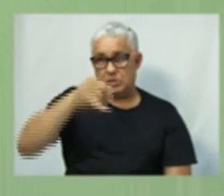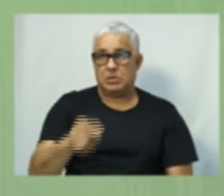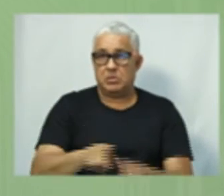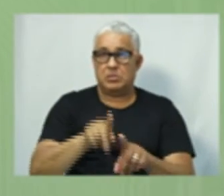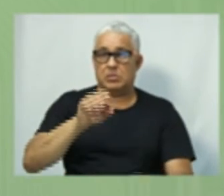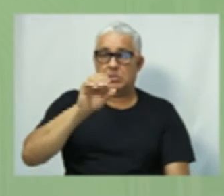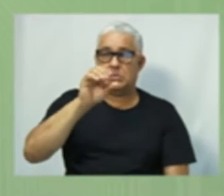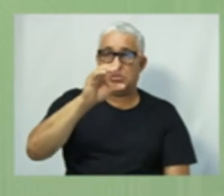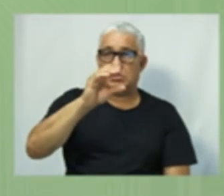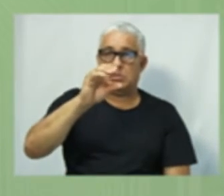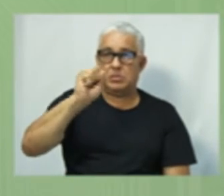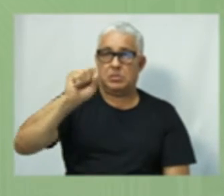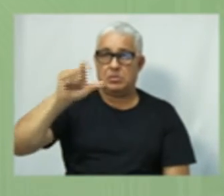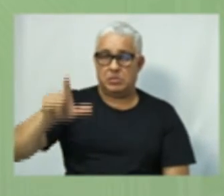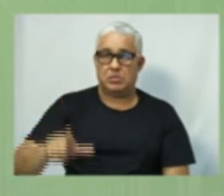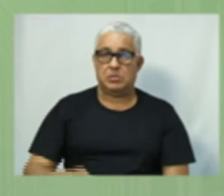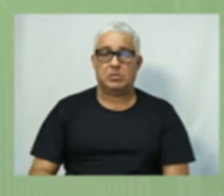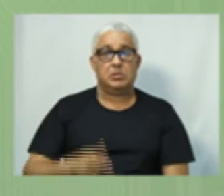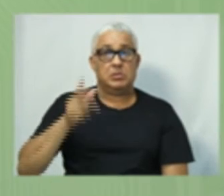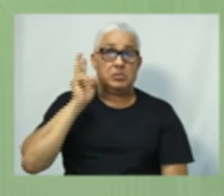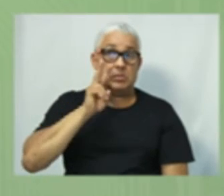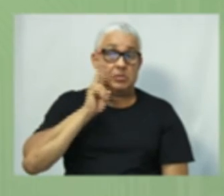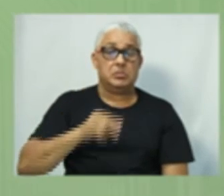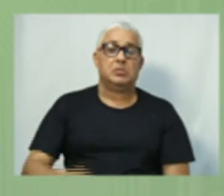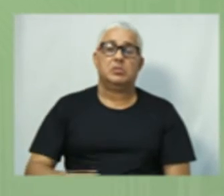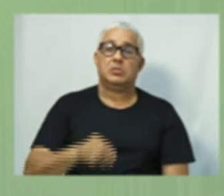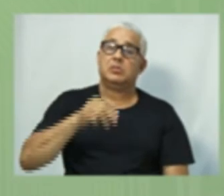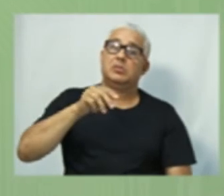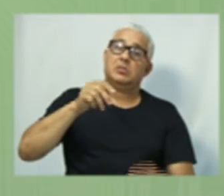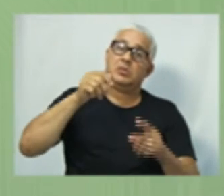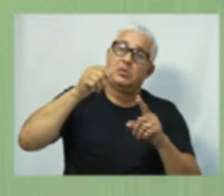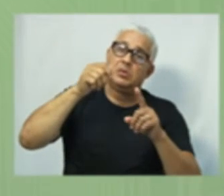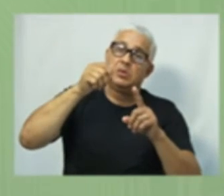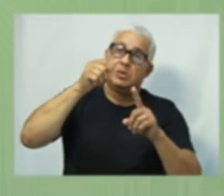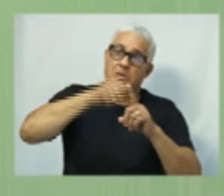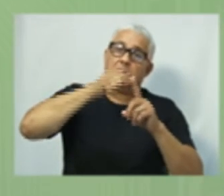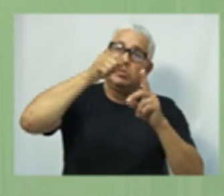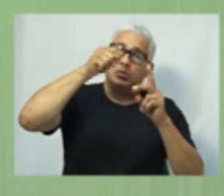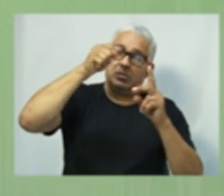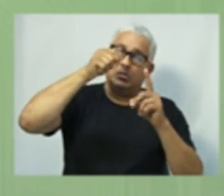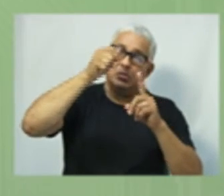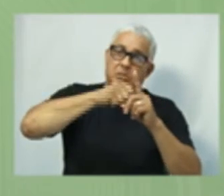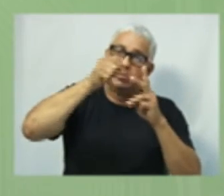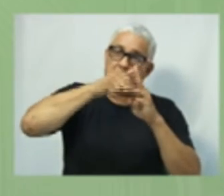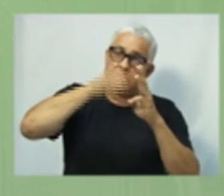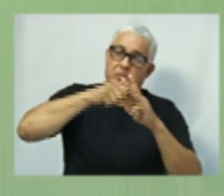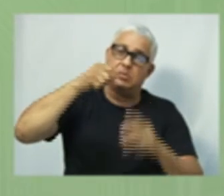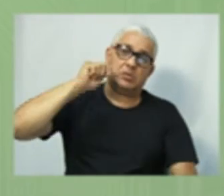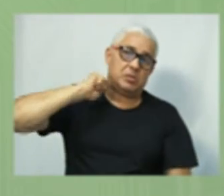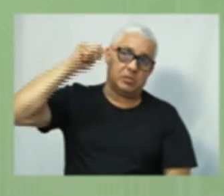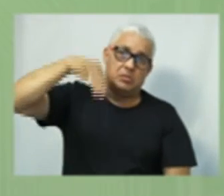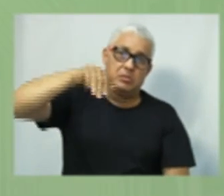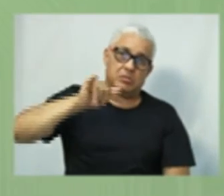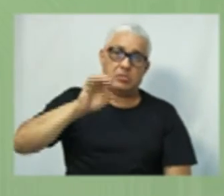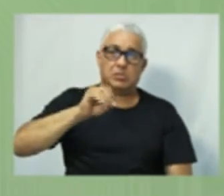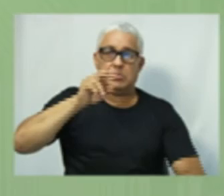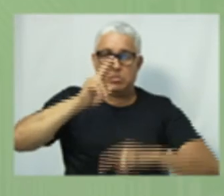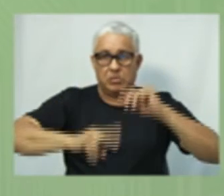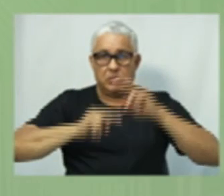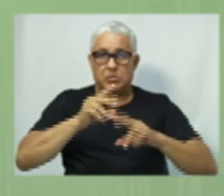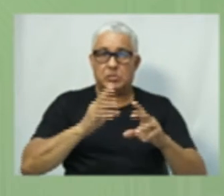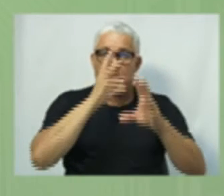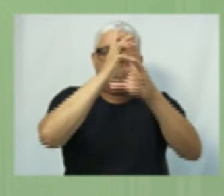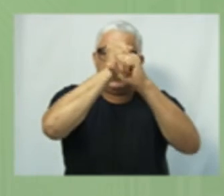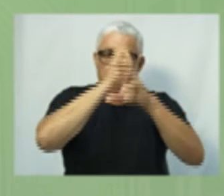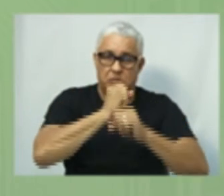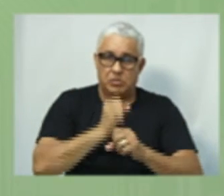vez. Pegamos os valores de abril, de maio, de junho, somamos, achamos o valor